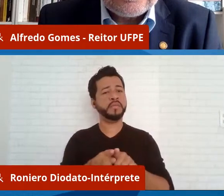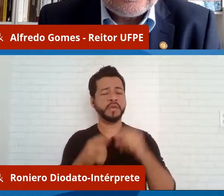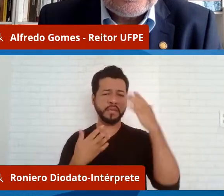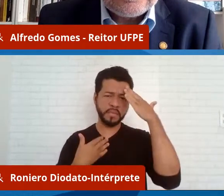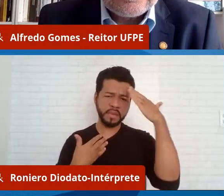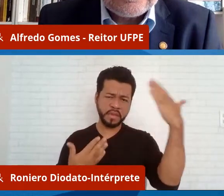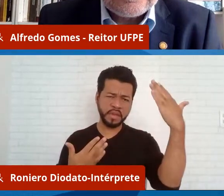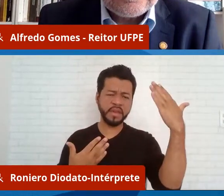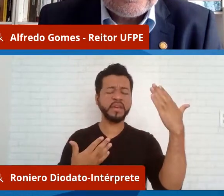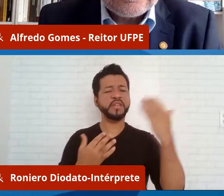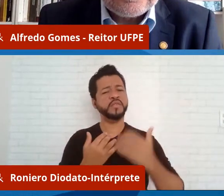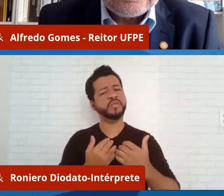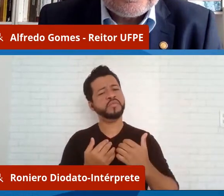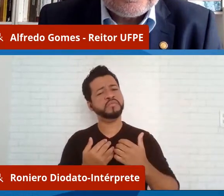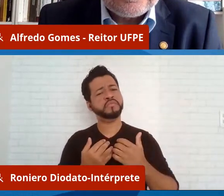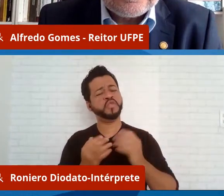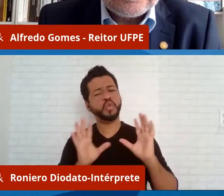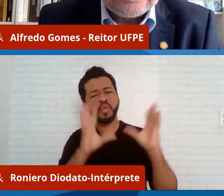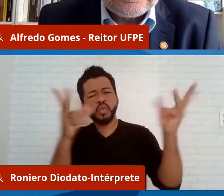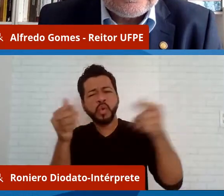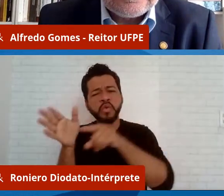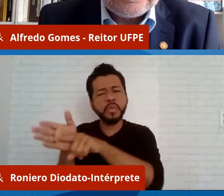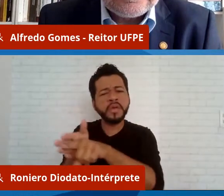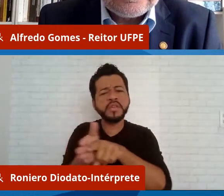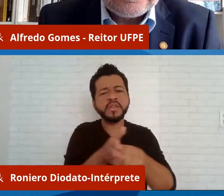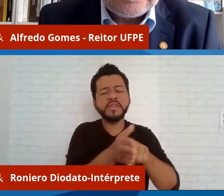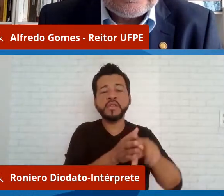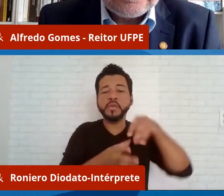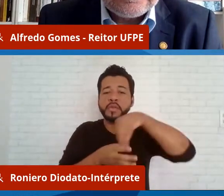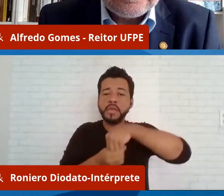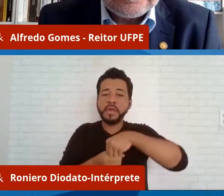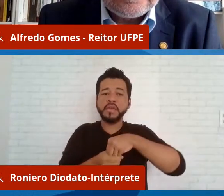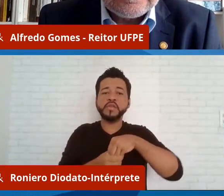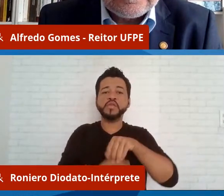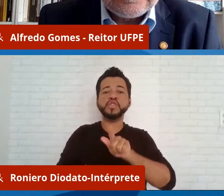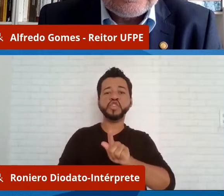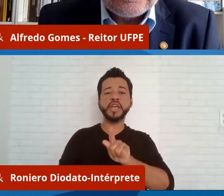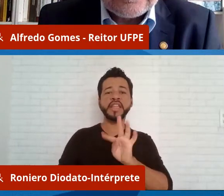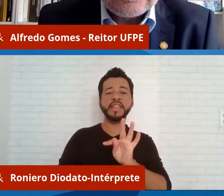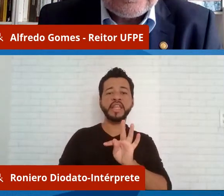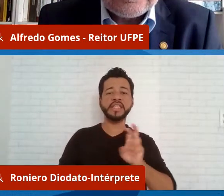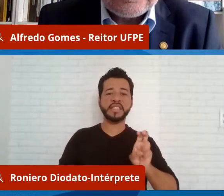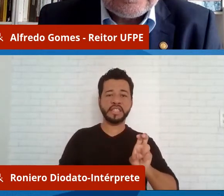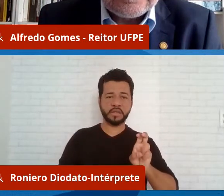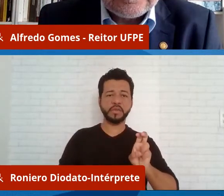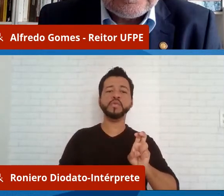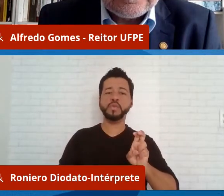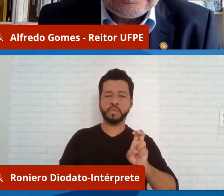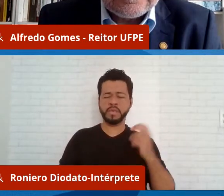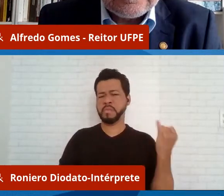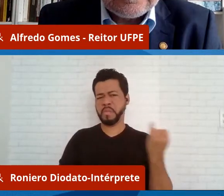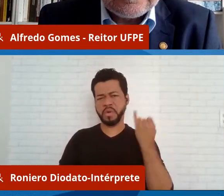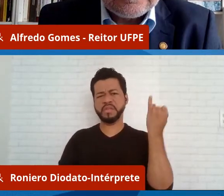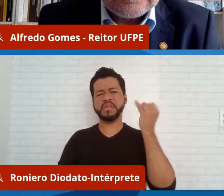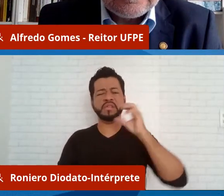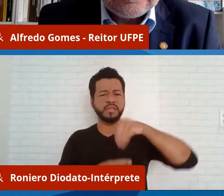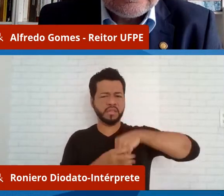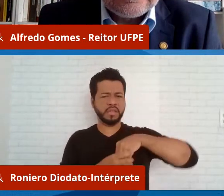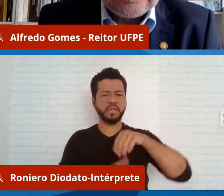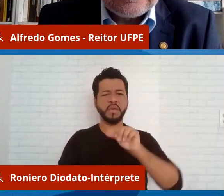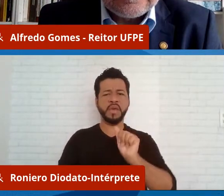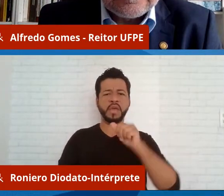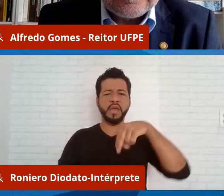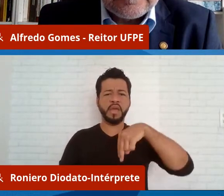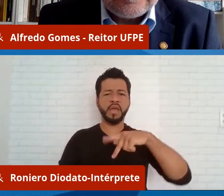pesquisadores que compõem o GT5, destacar sua importância no âmbito da AMPED, o quanto é relevante e